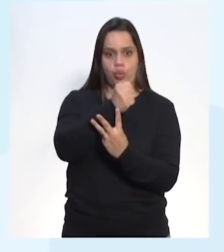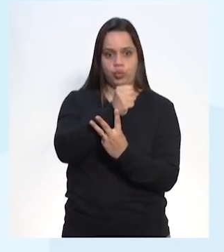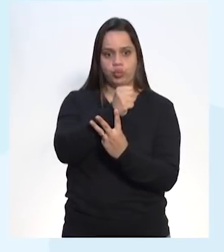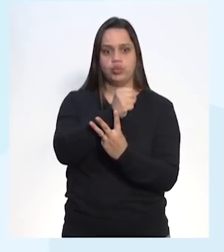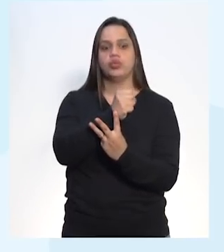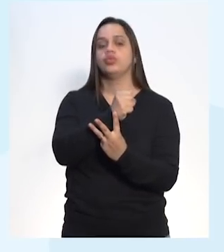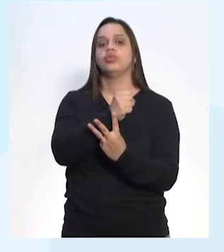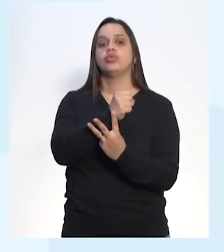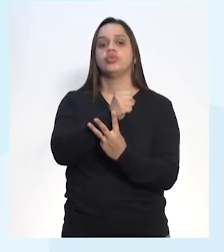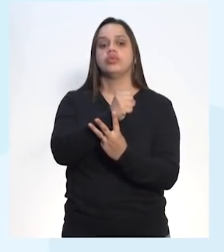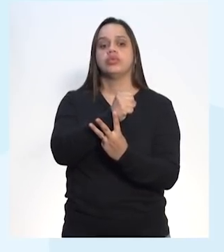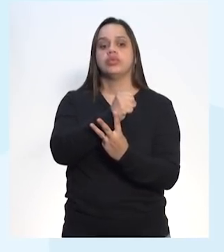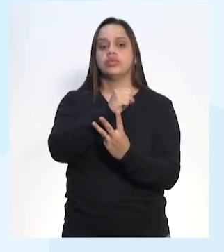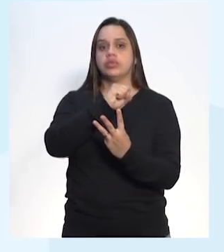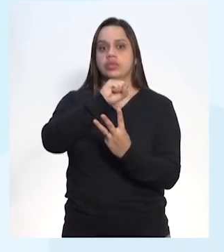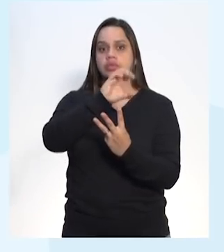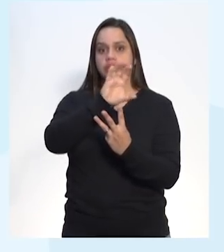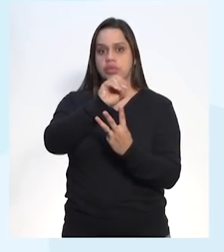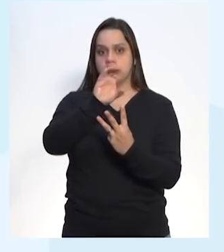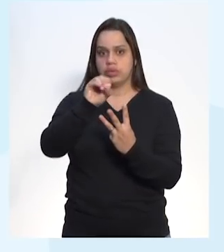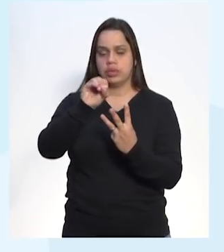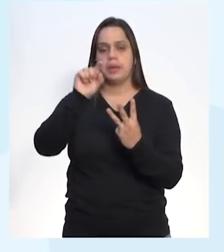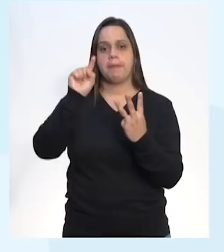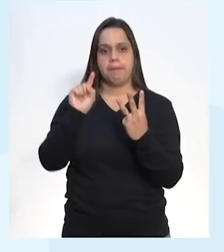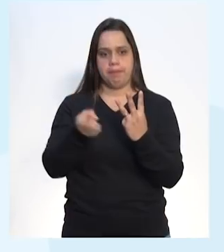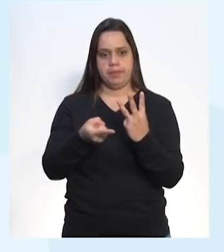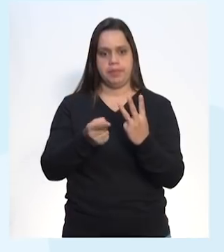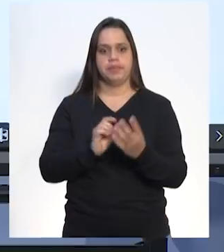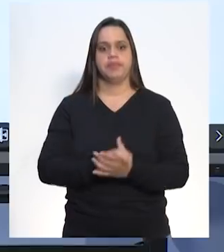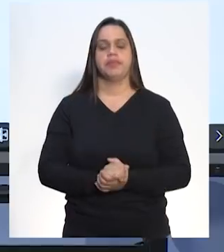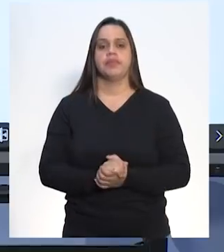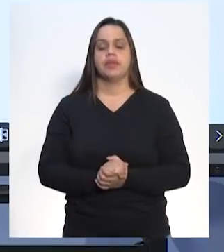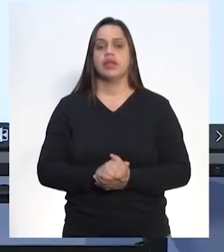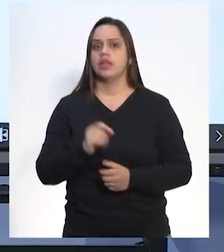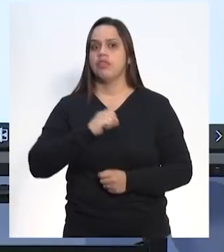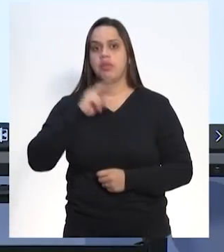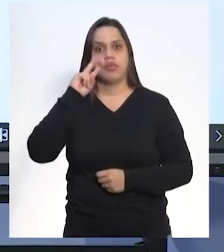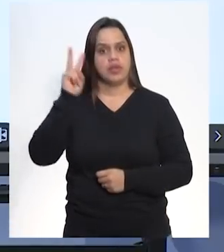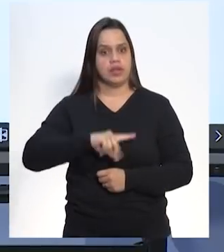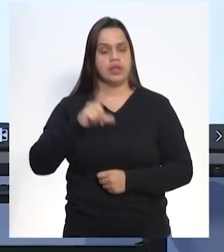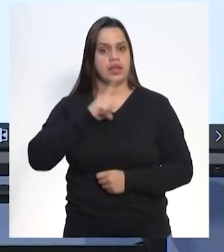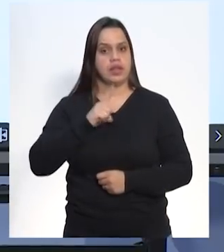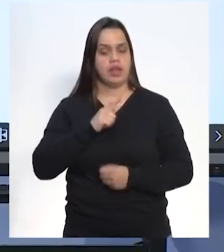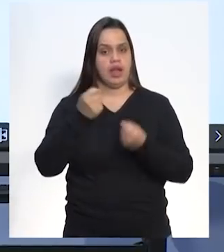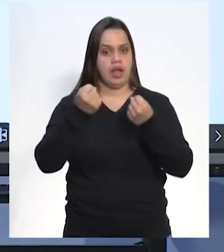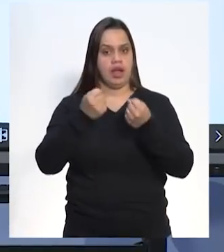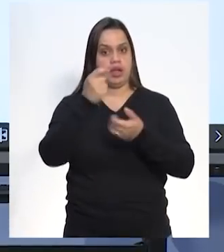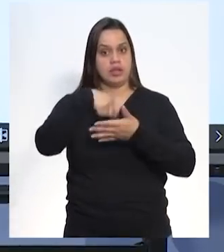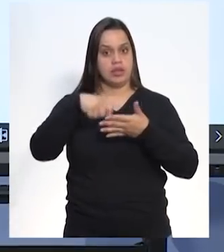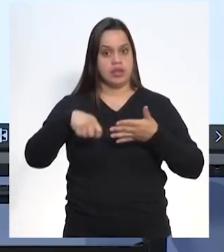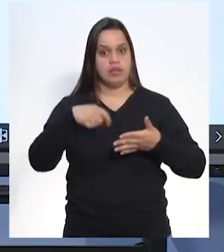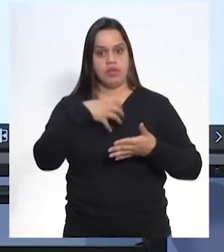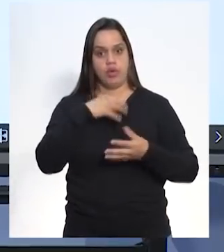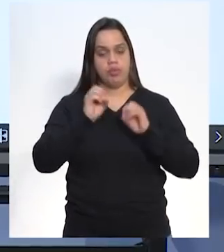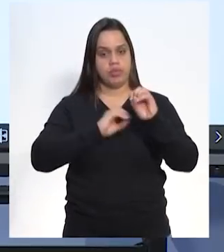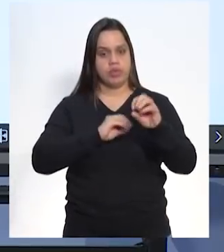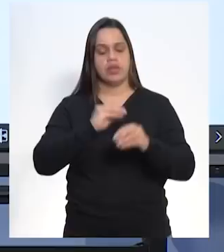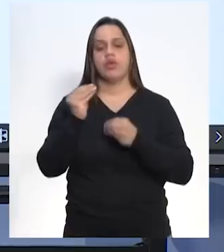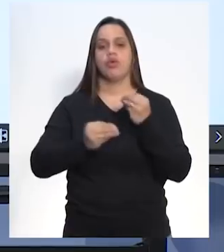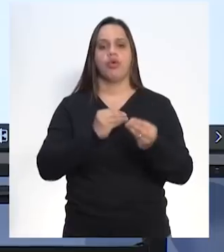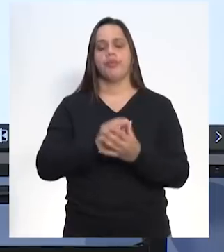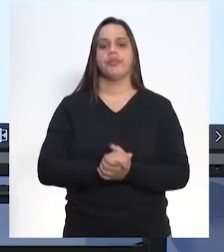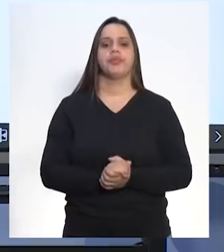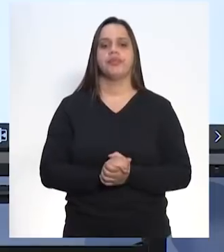reescrever esse valor, né, esses valores aí da seguinte forma, da seguinte maneira. Eu geralmente, Ale, eu